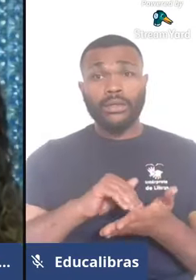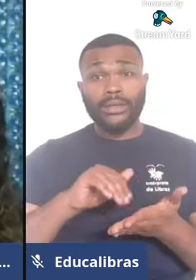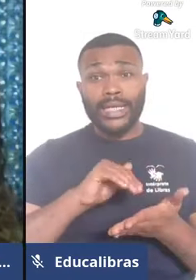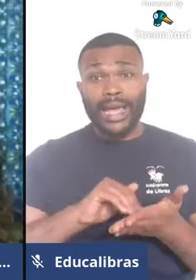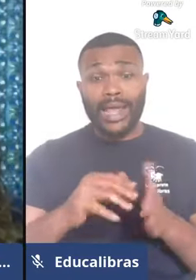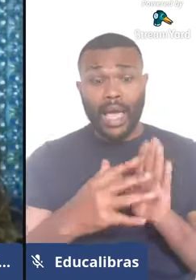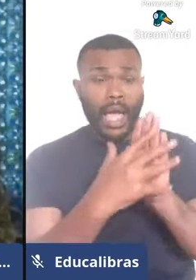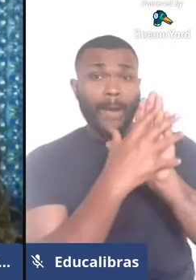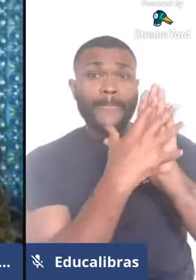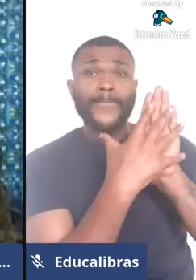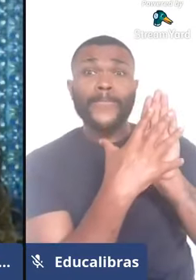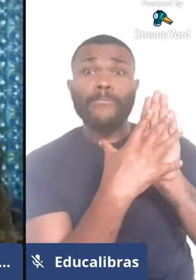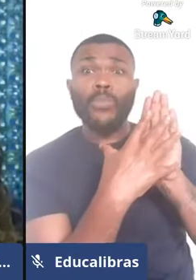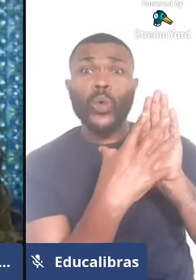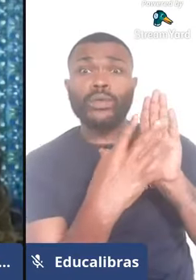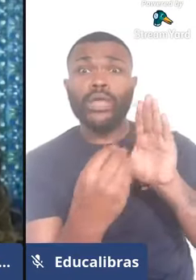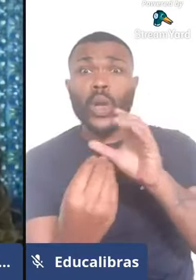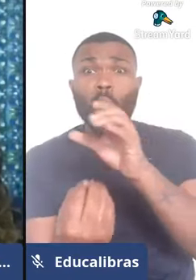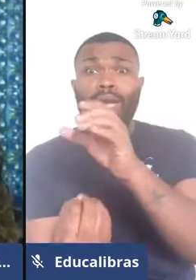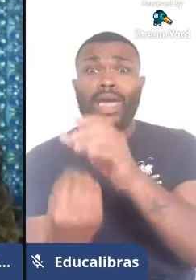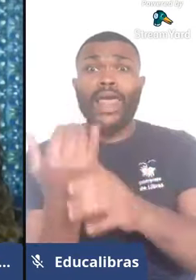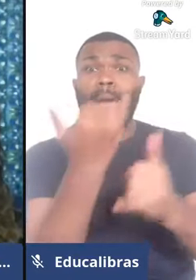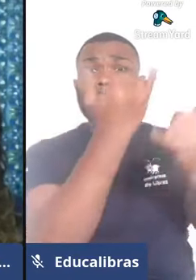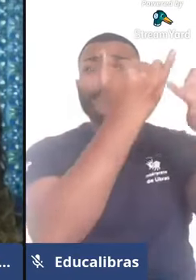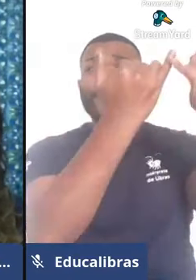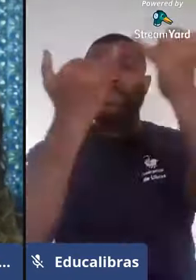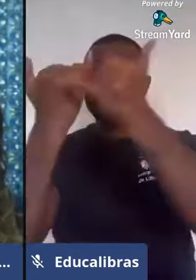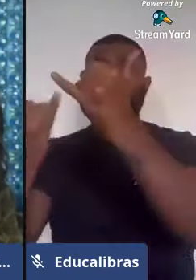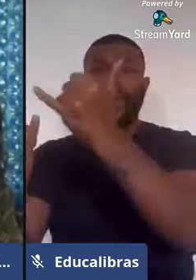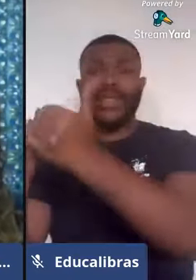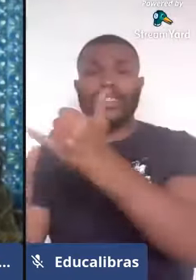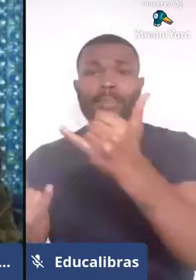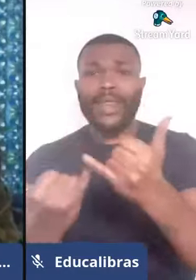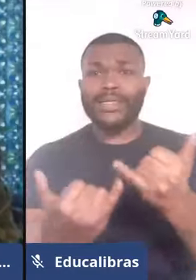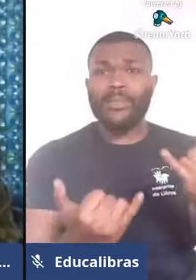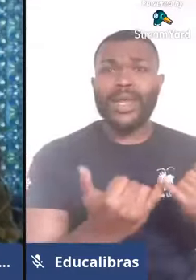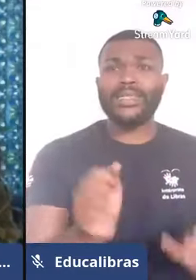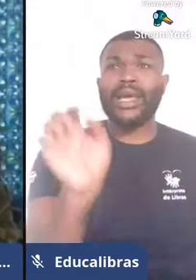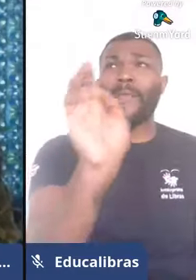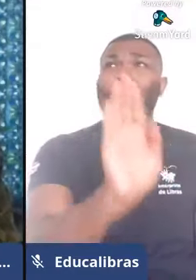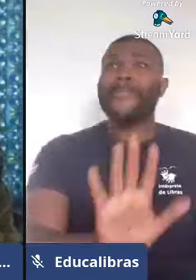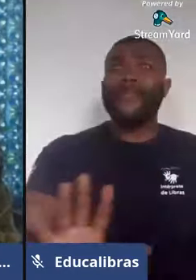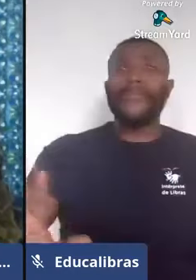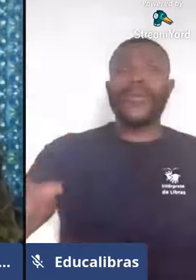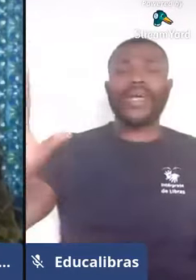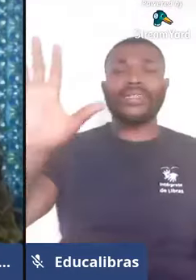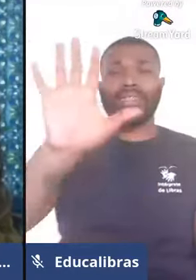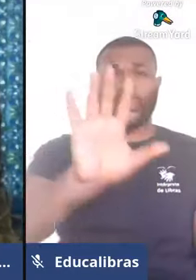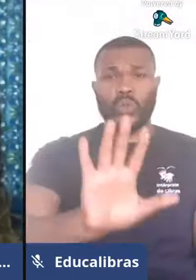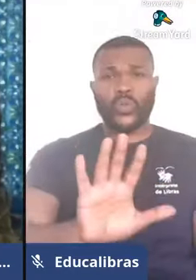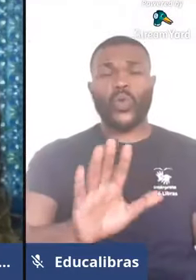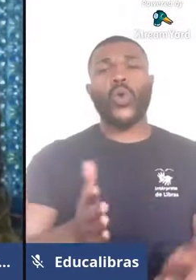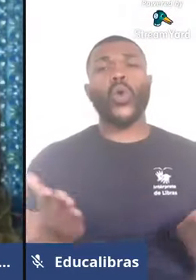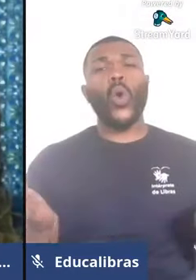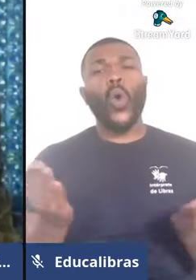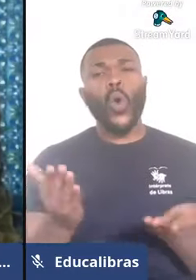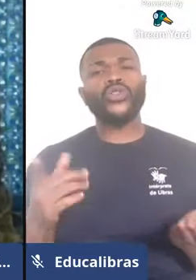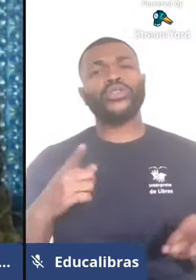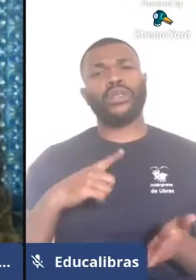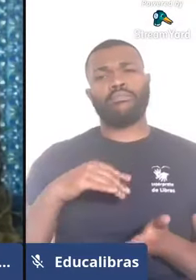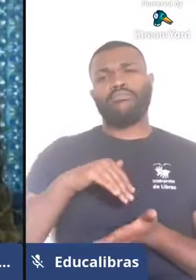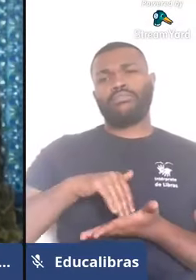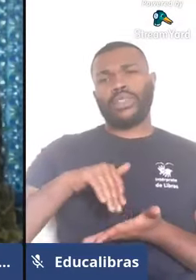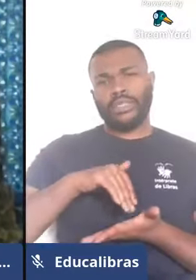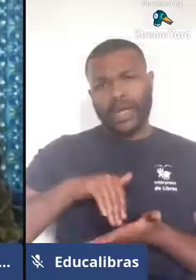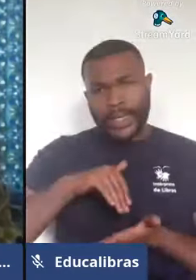para a criação de órgãos similares em vários lugares do Brasil. Hoje a gente tem secretarias, a gente